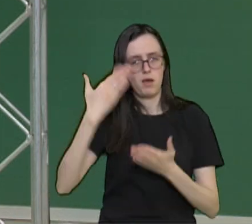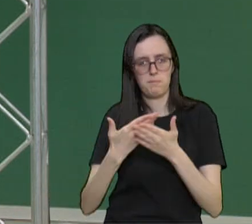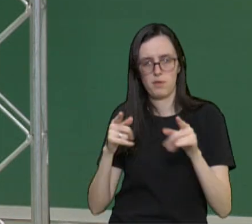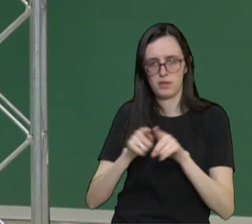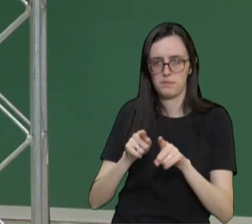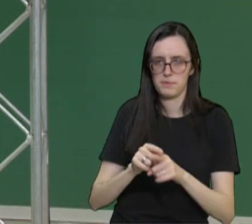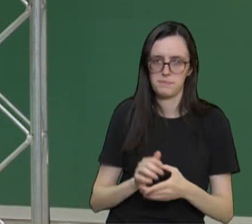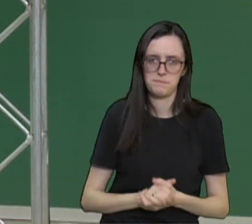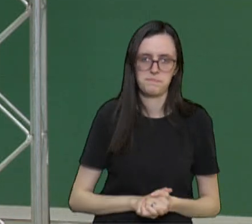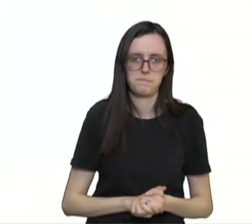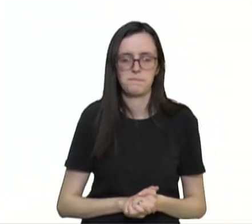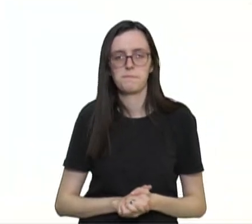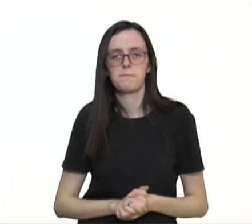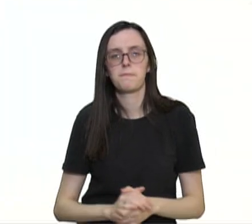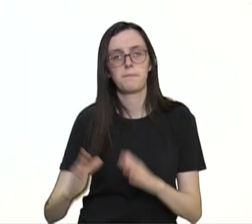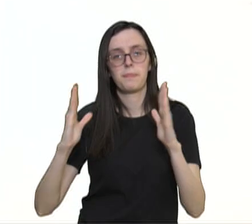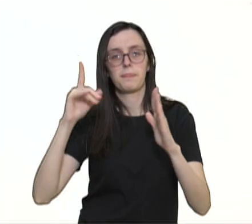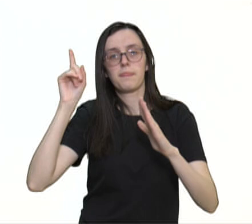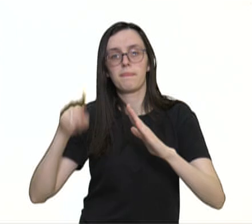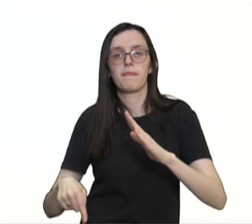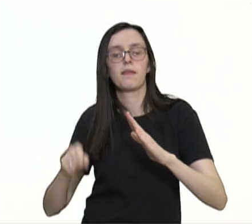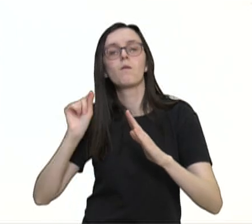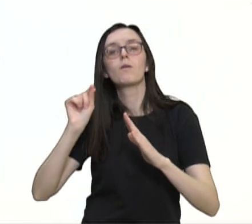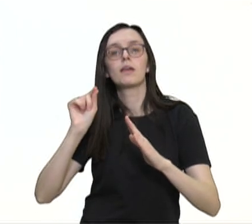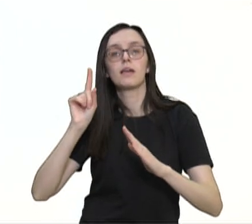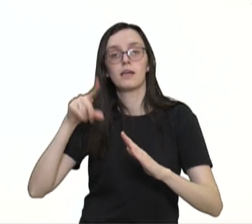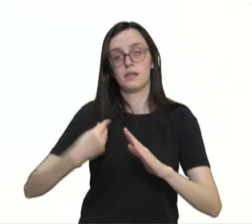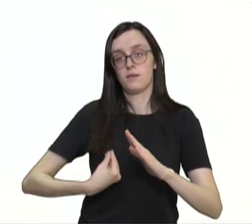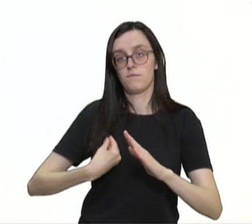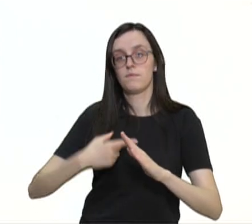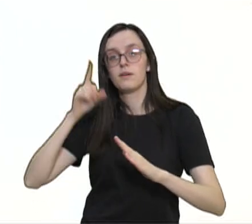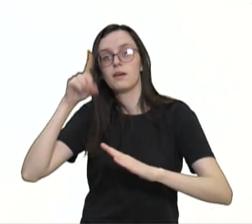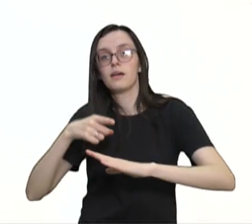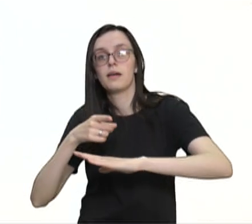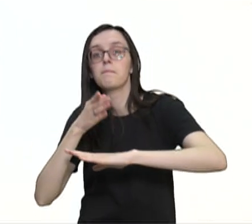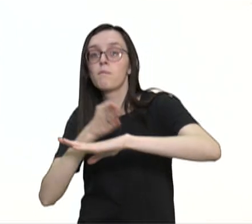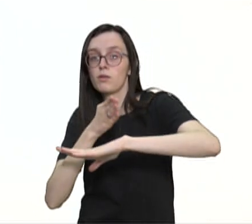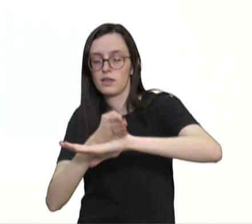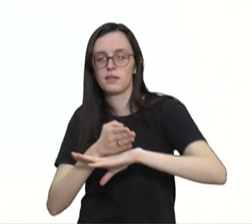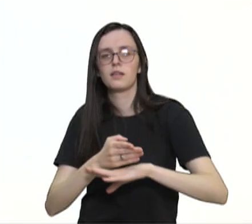né? Idade Moderna, aí a gente chega no Maneirismo, tá? O Maneirismo,